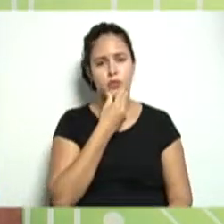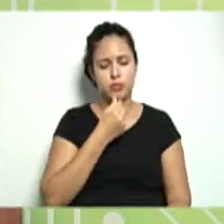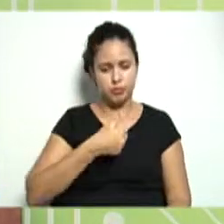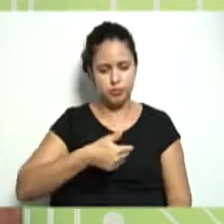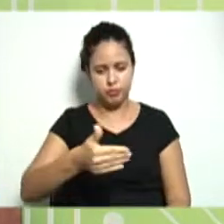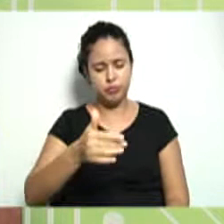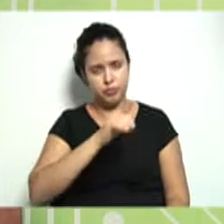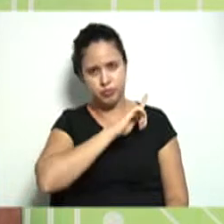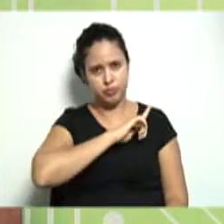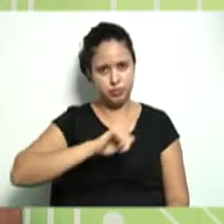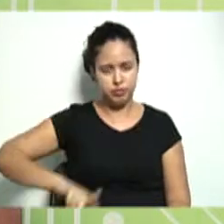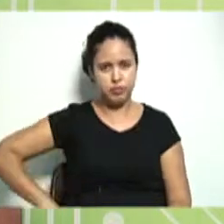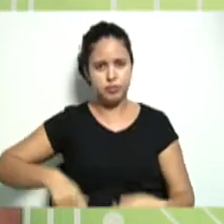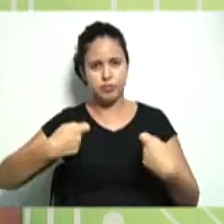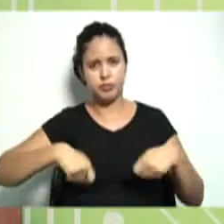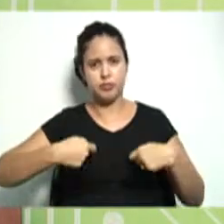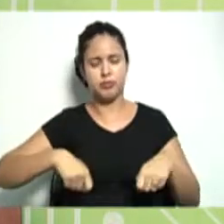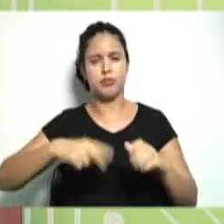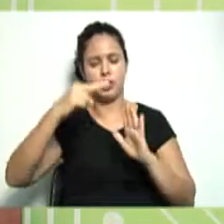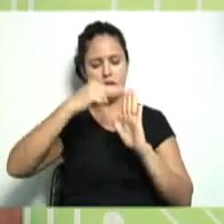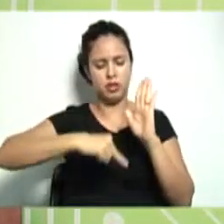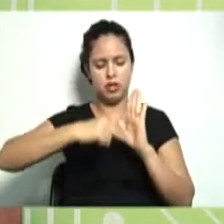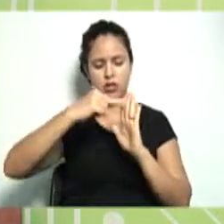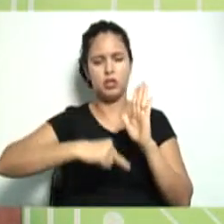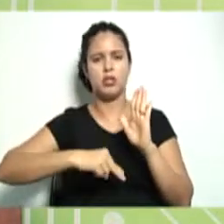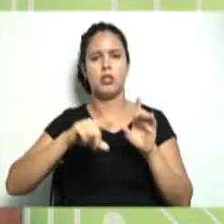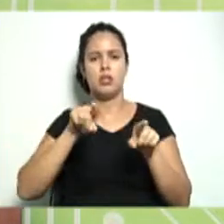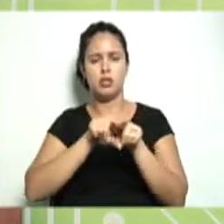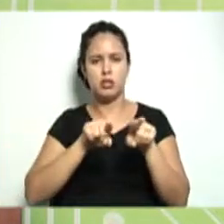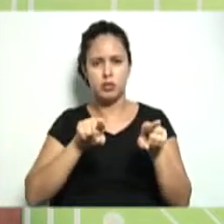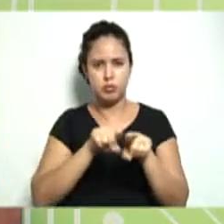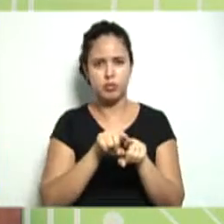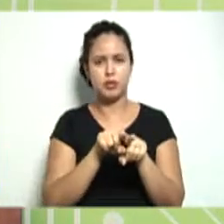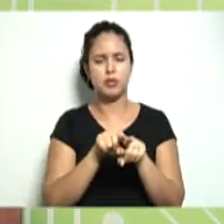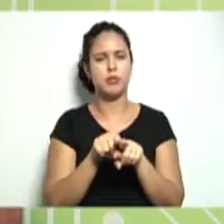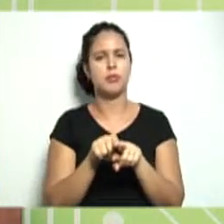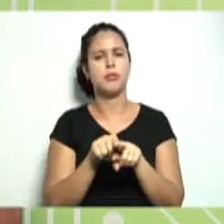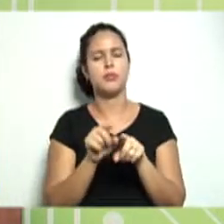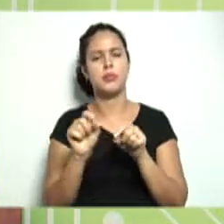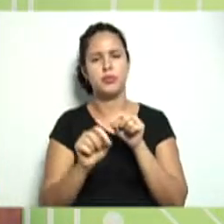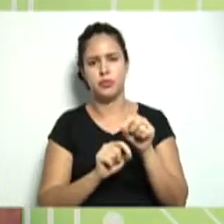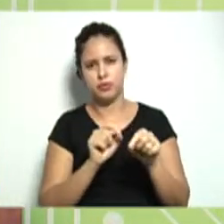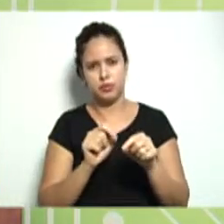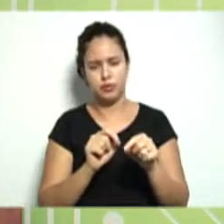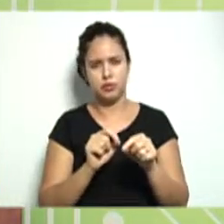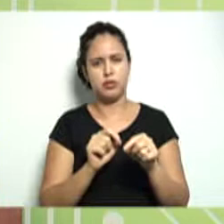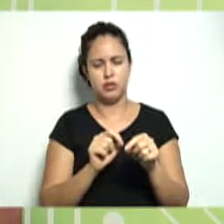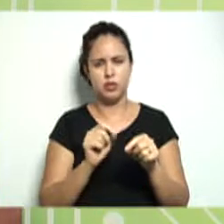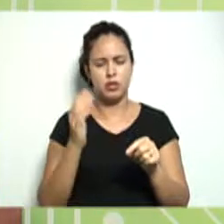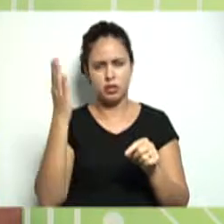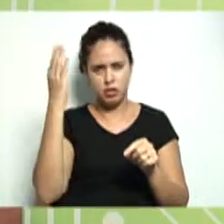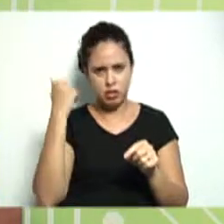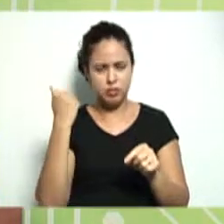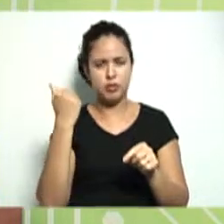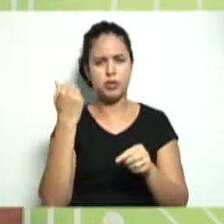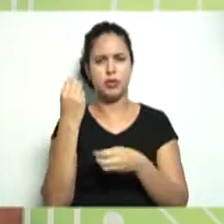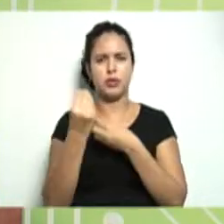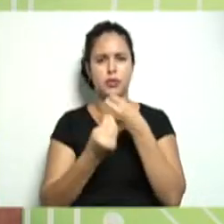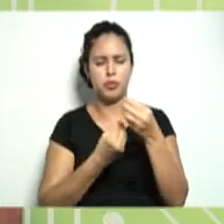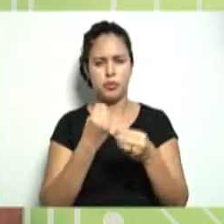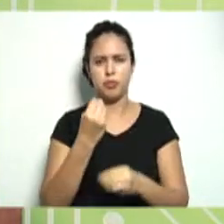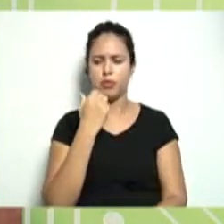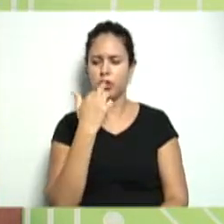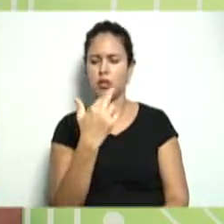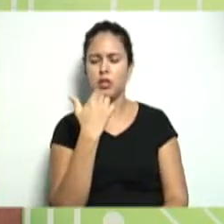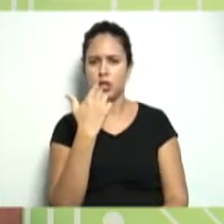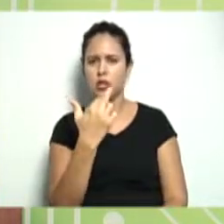cidade, ele precisava saber ler, ele precisava ter um domínio correto do